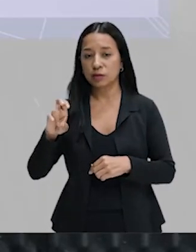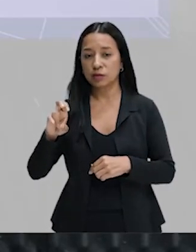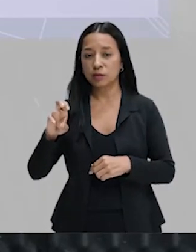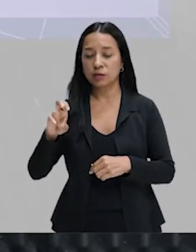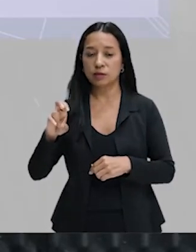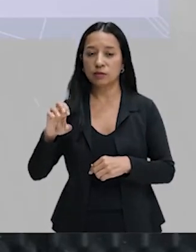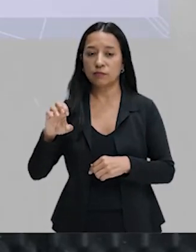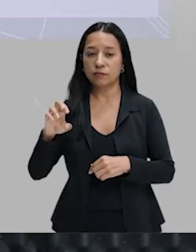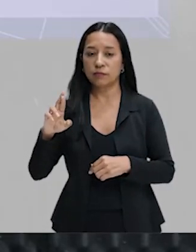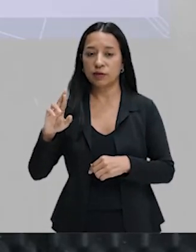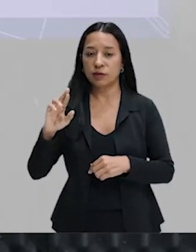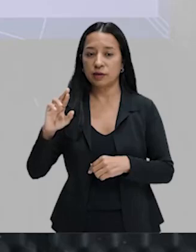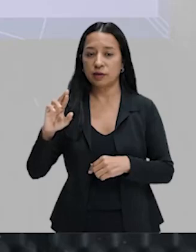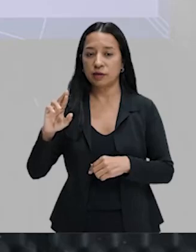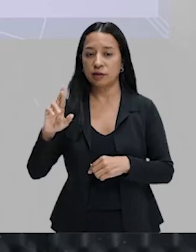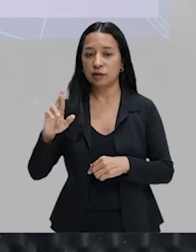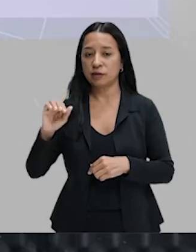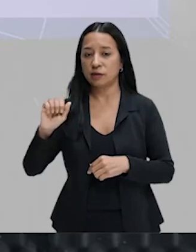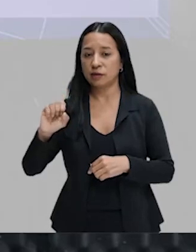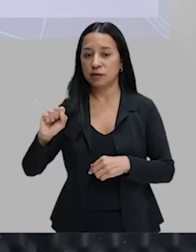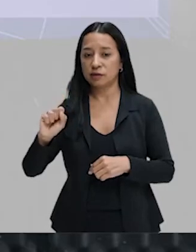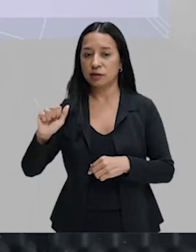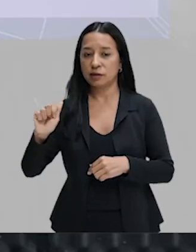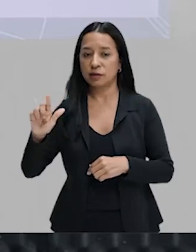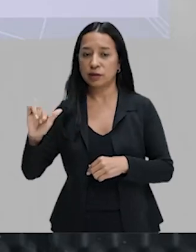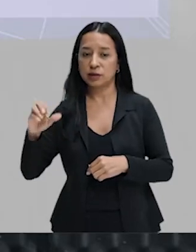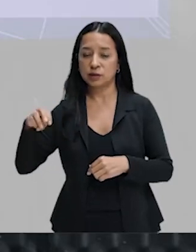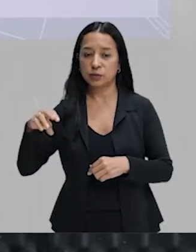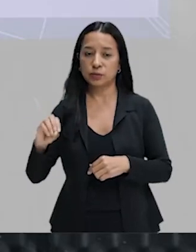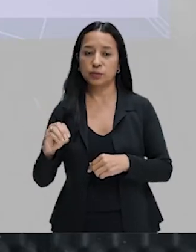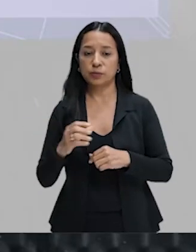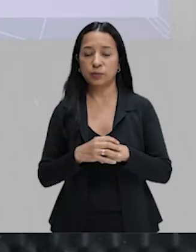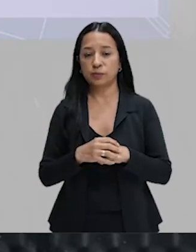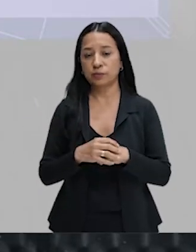abrangentes, mais gerais. Apego à tradição clássica, isso aí é